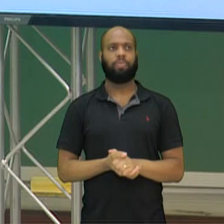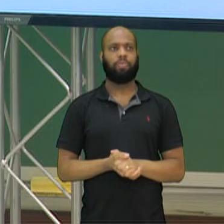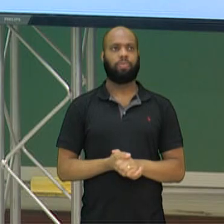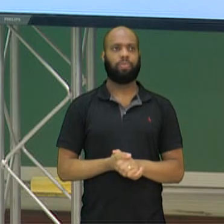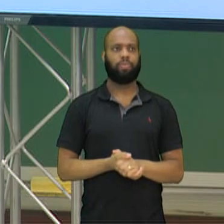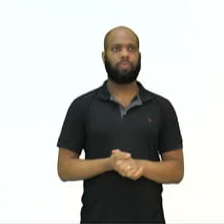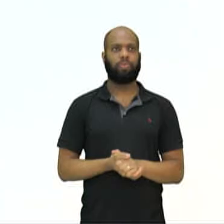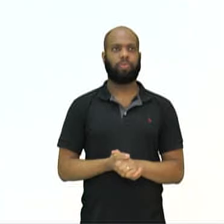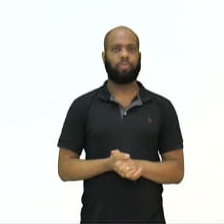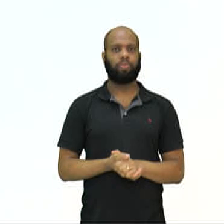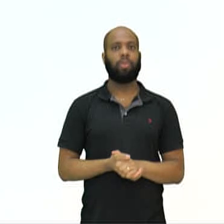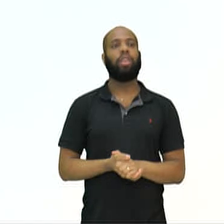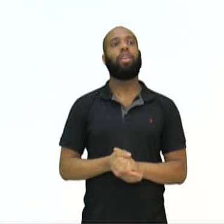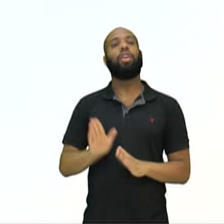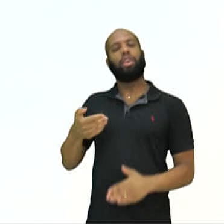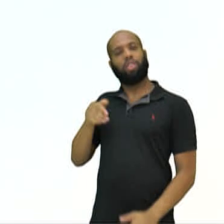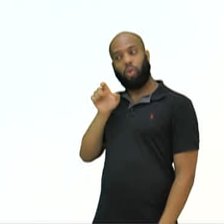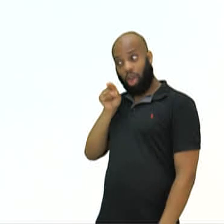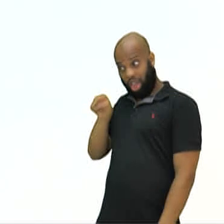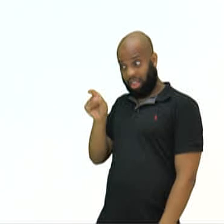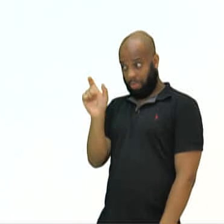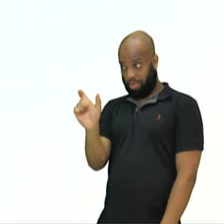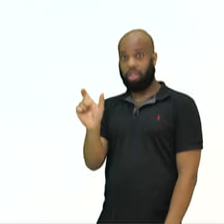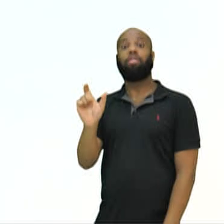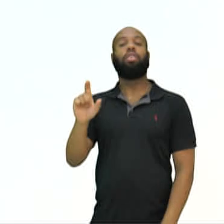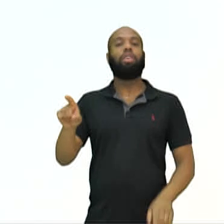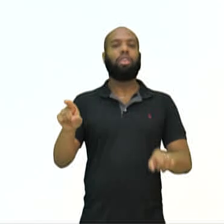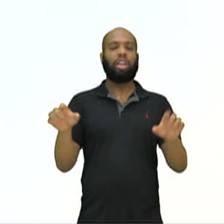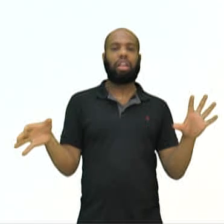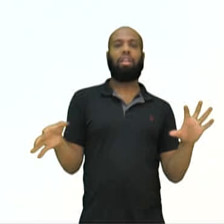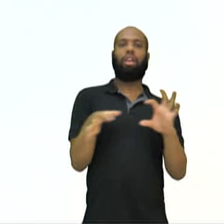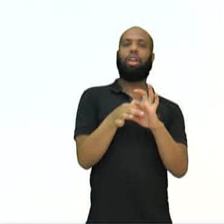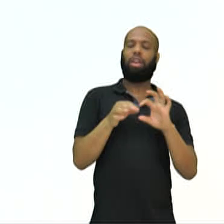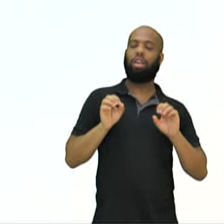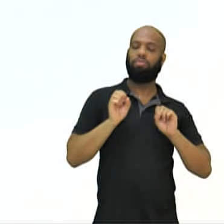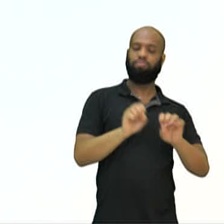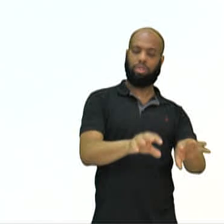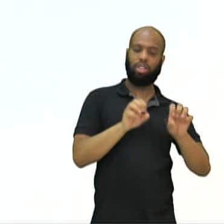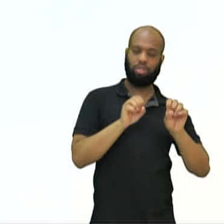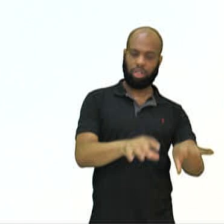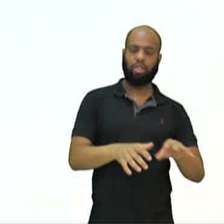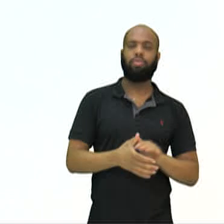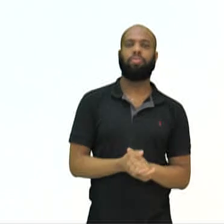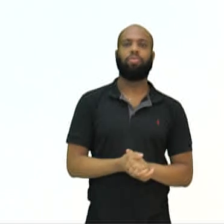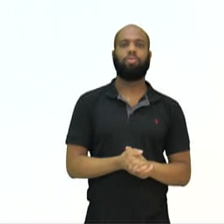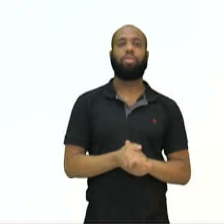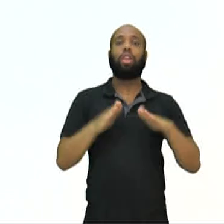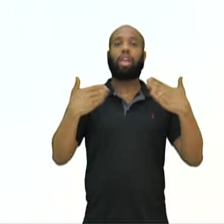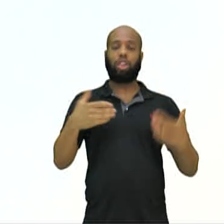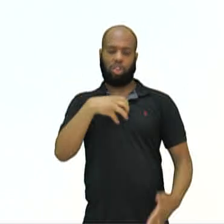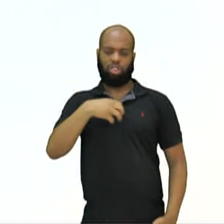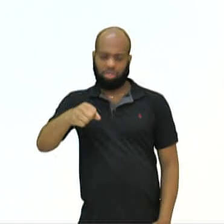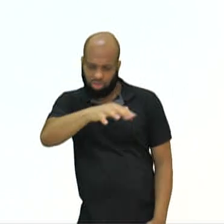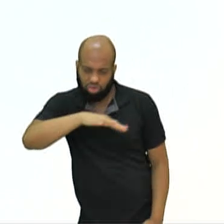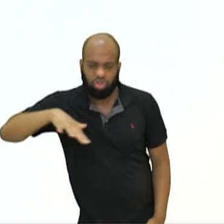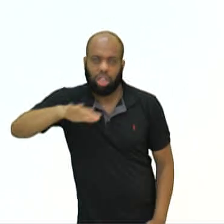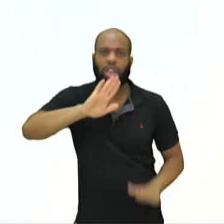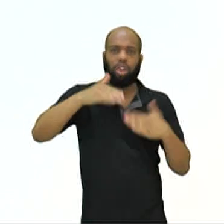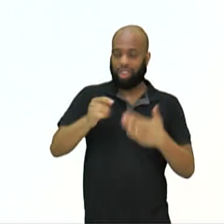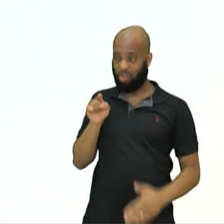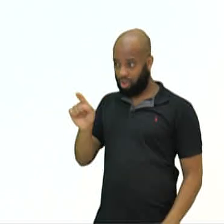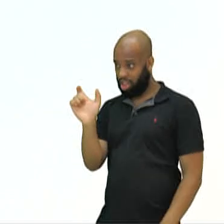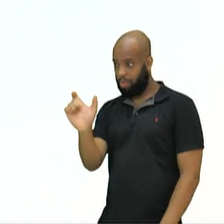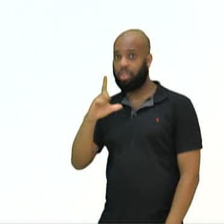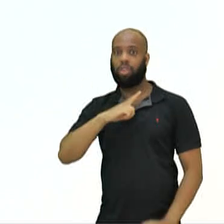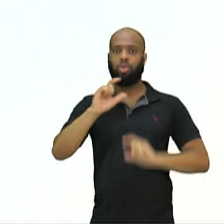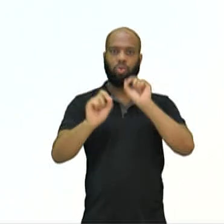Construtivismo e educação. De maneira geral, o construtivismo vai partir da ideia